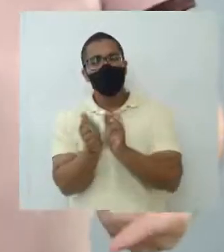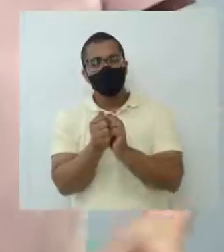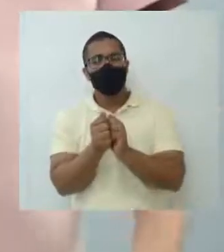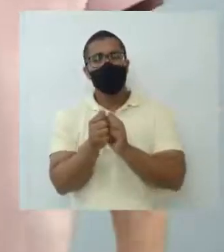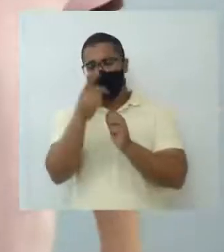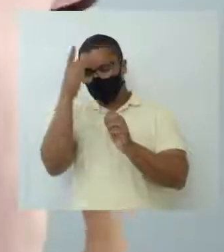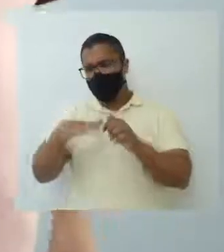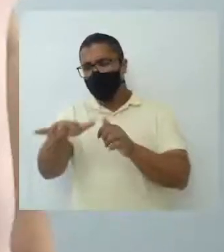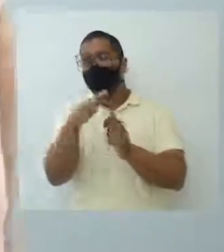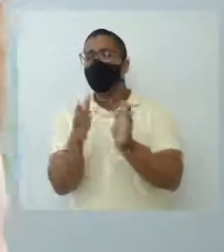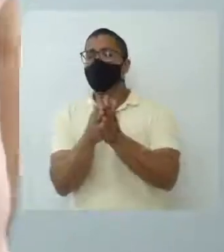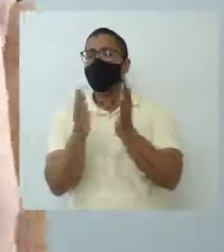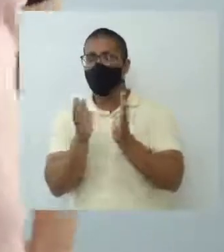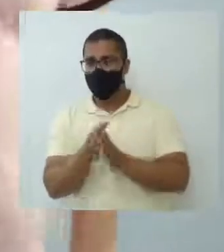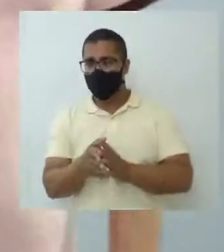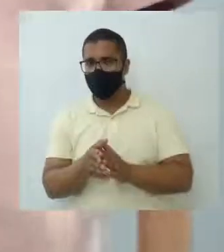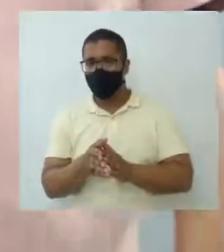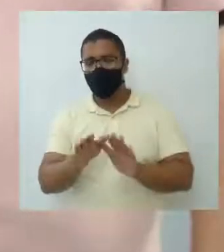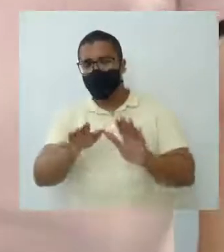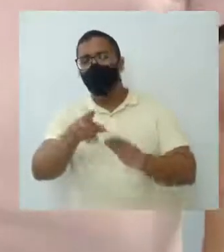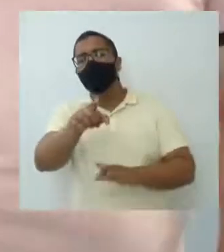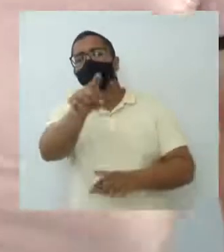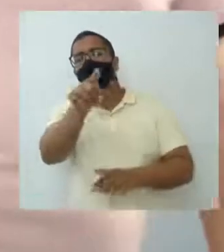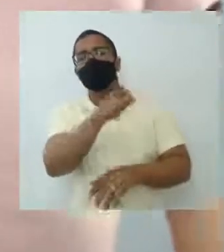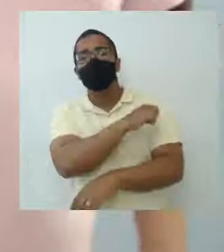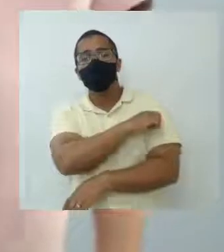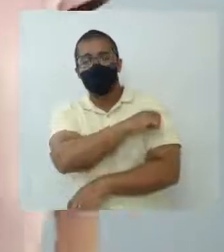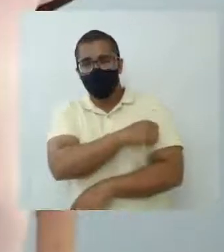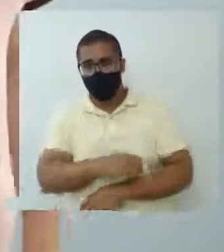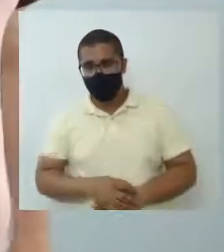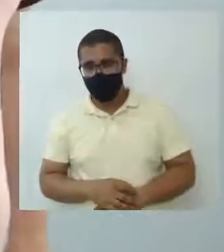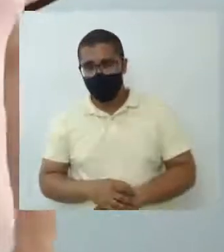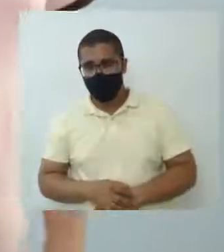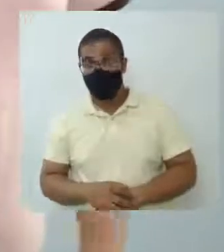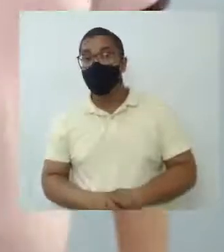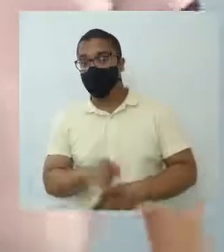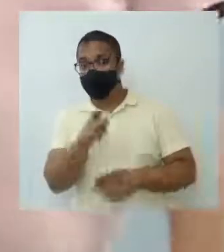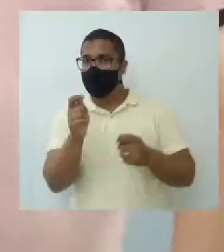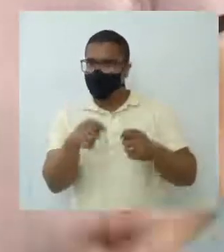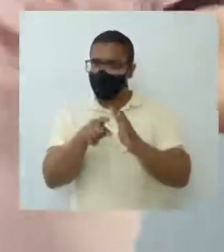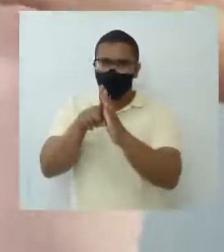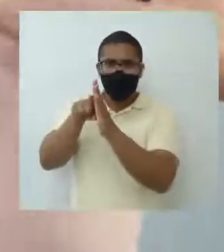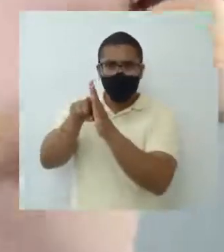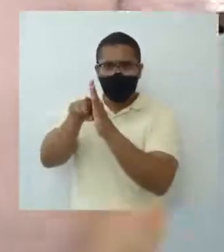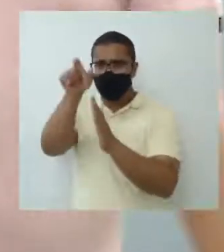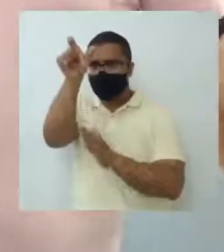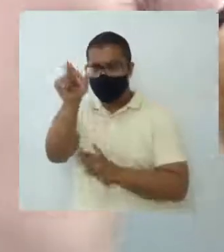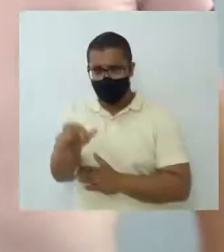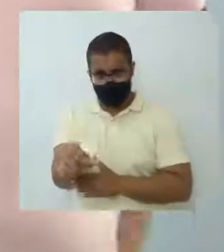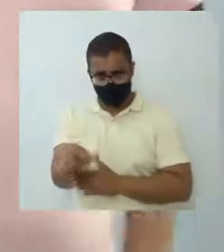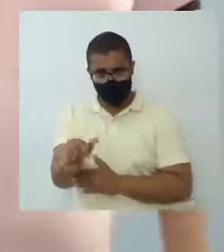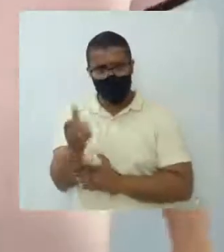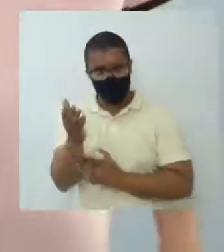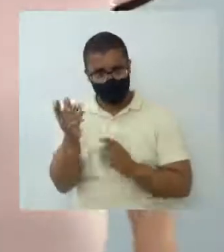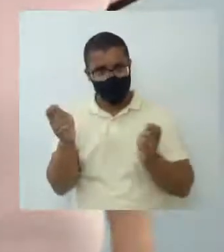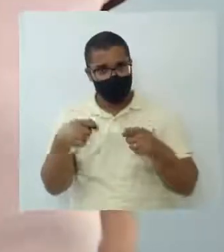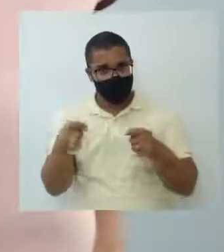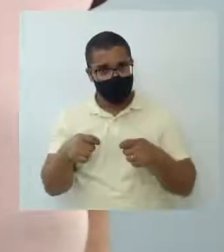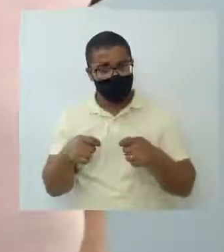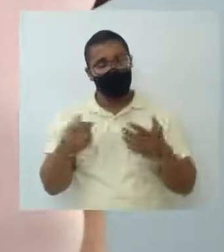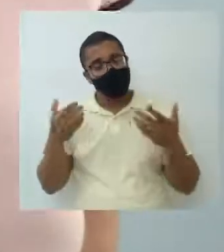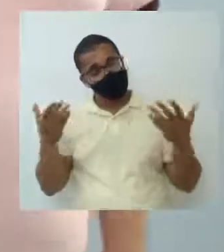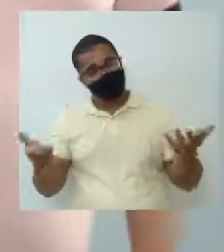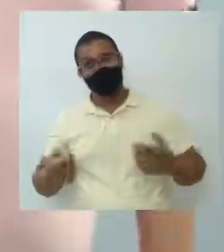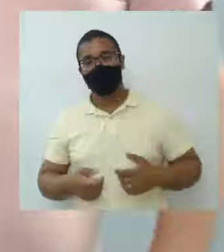mais pobres. Que tal você, estudante, certo? Pesquisar mais um pouco sobre Francisco de Assis? Que